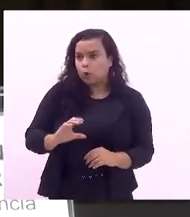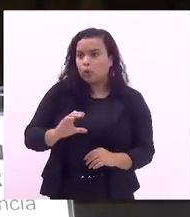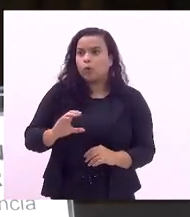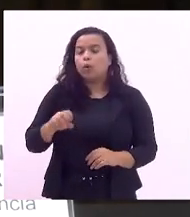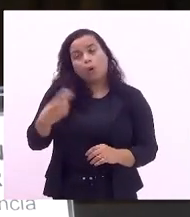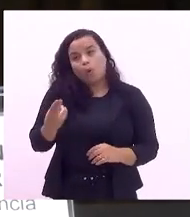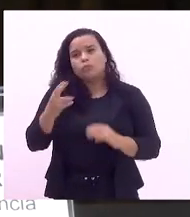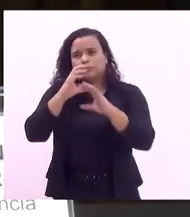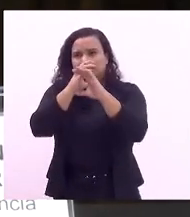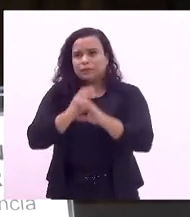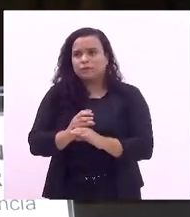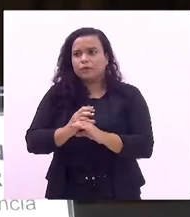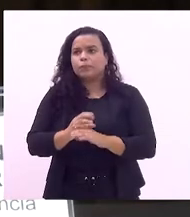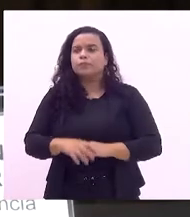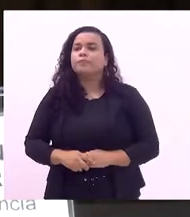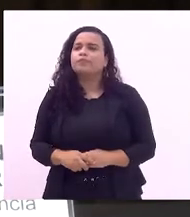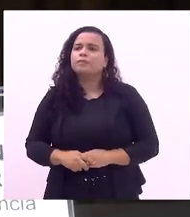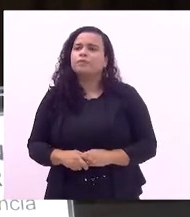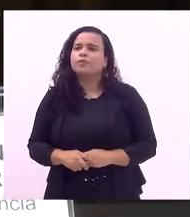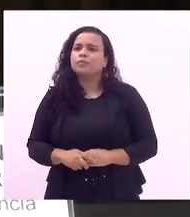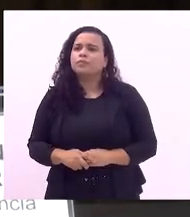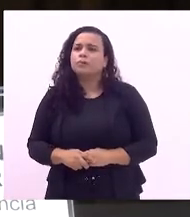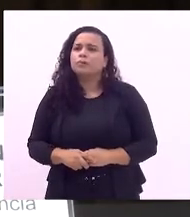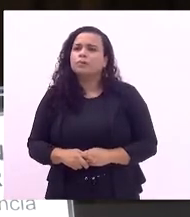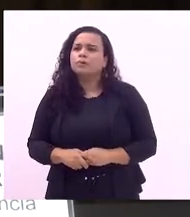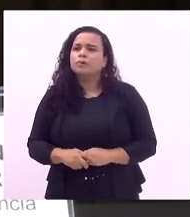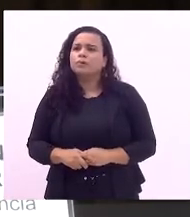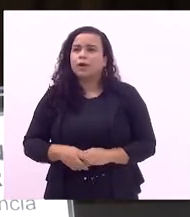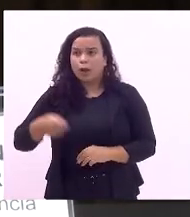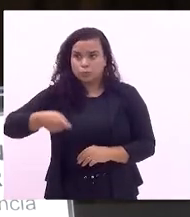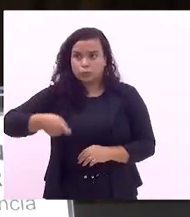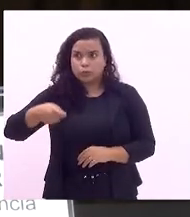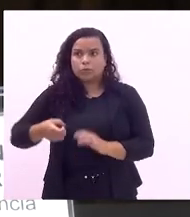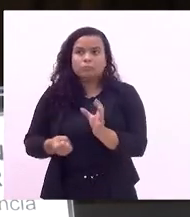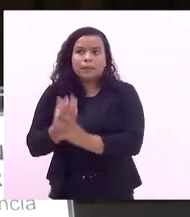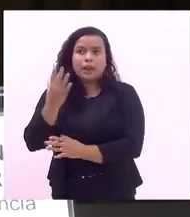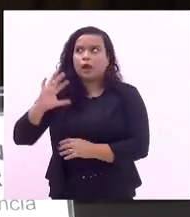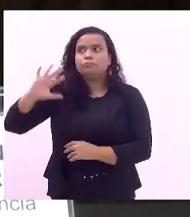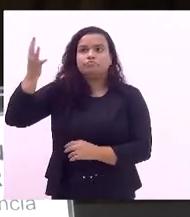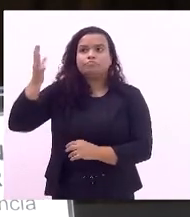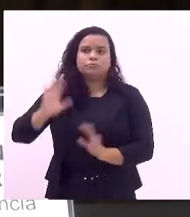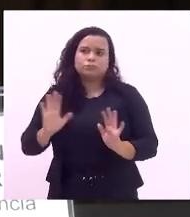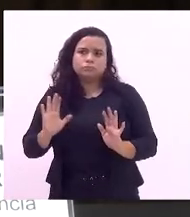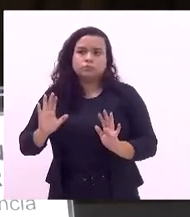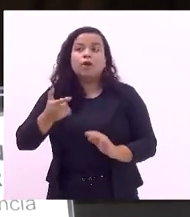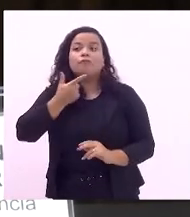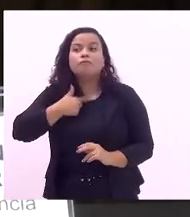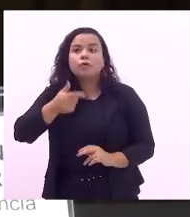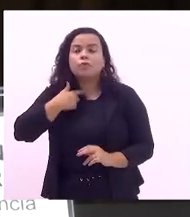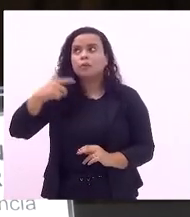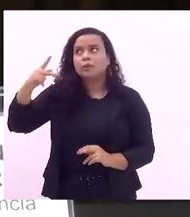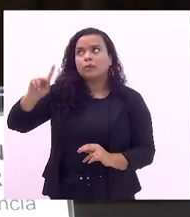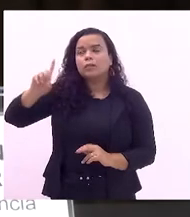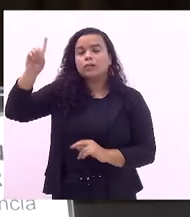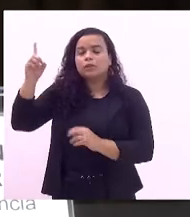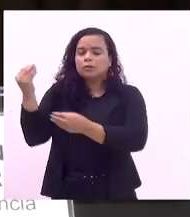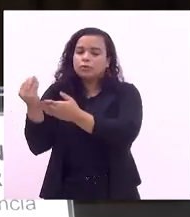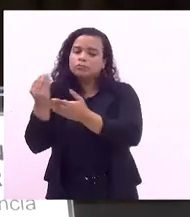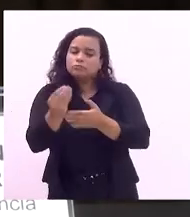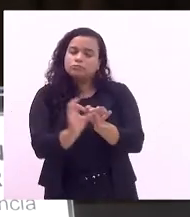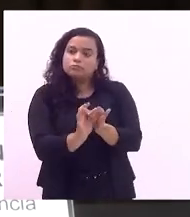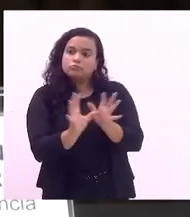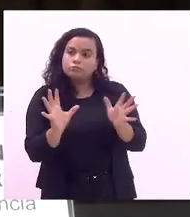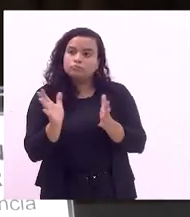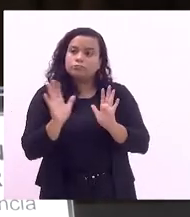e é por acaso mas pela vontade de Deus